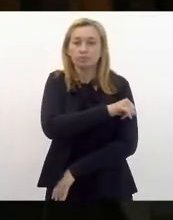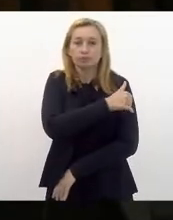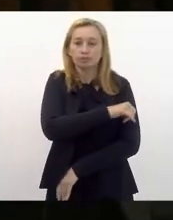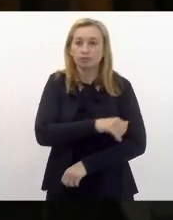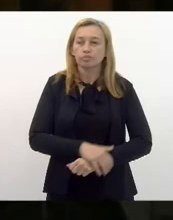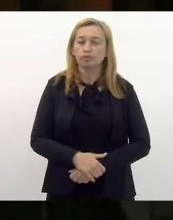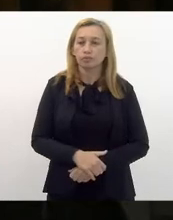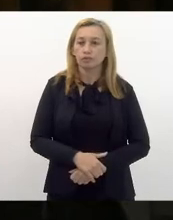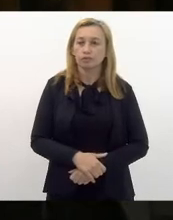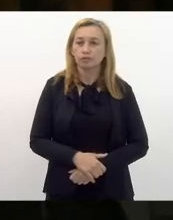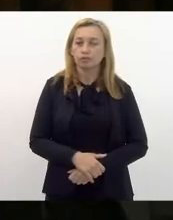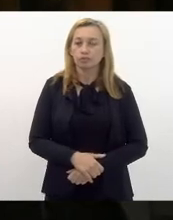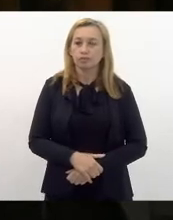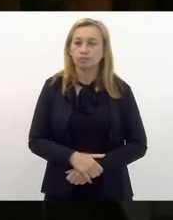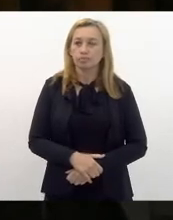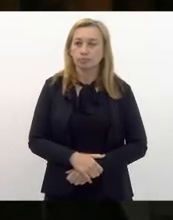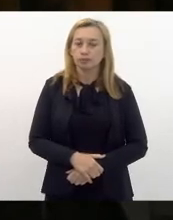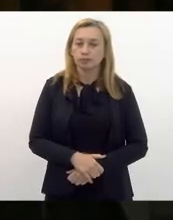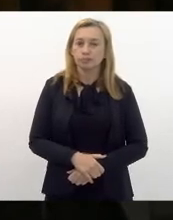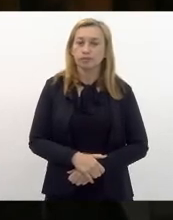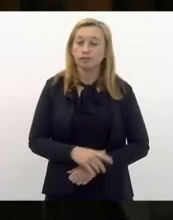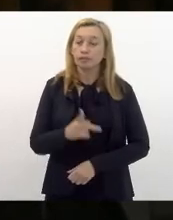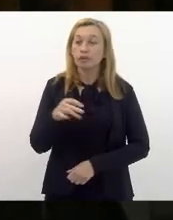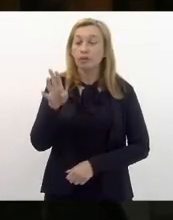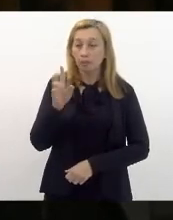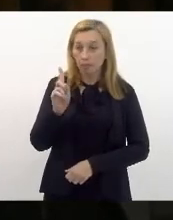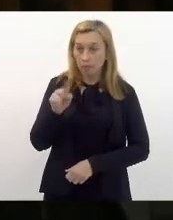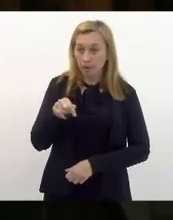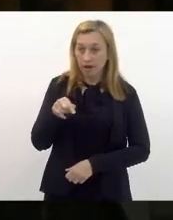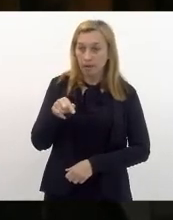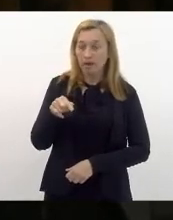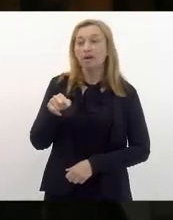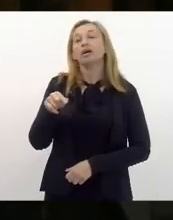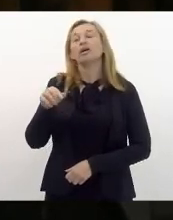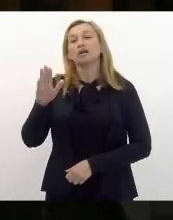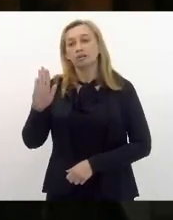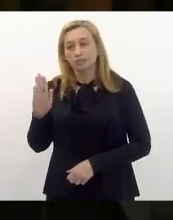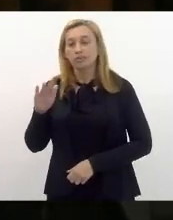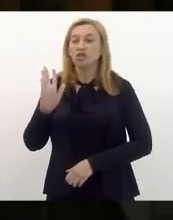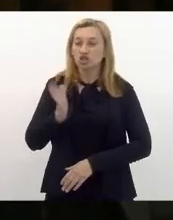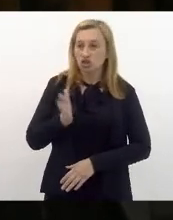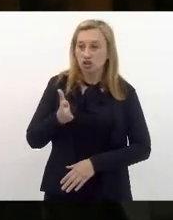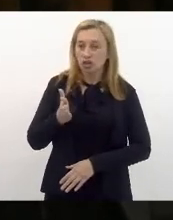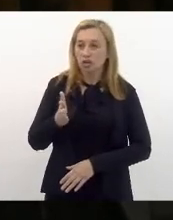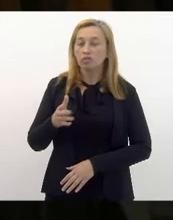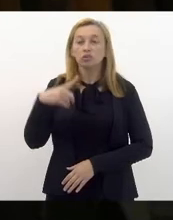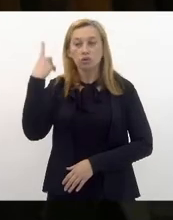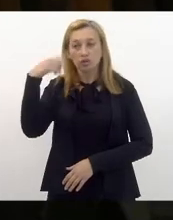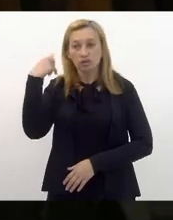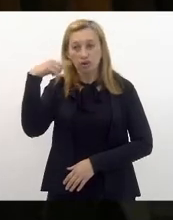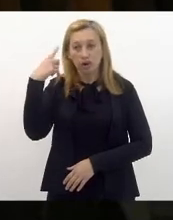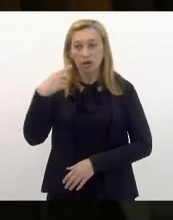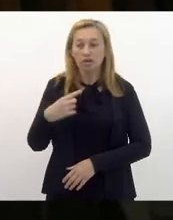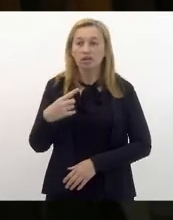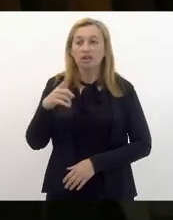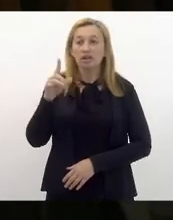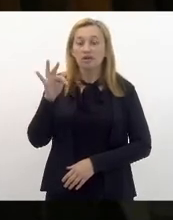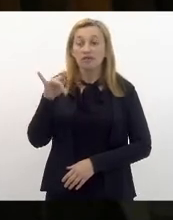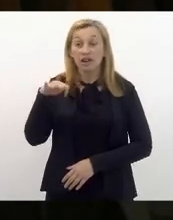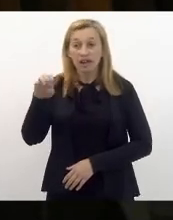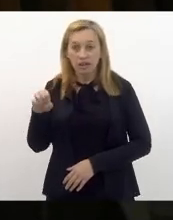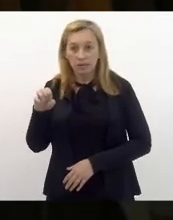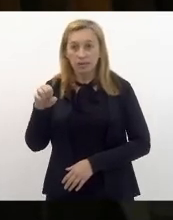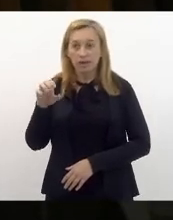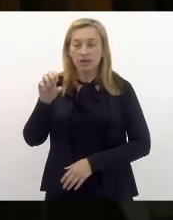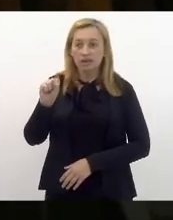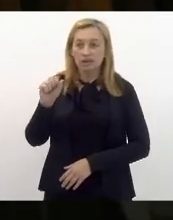tem a candidatura à pré-candidatura lançada do advogado Felipe